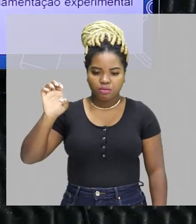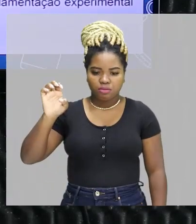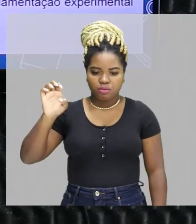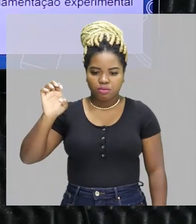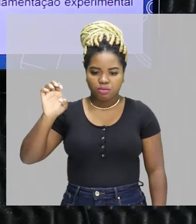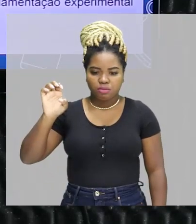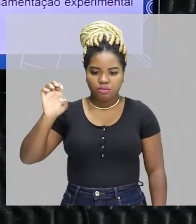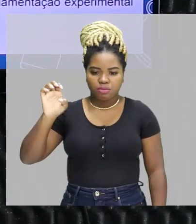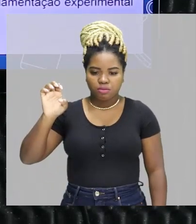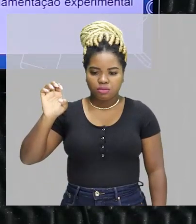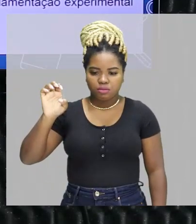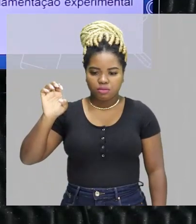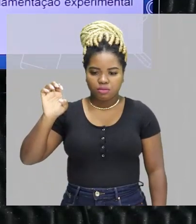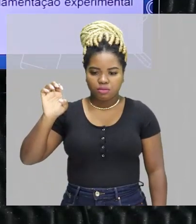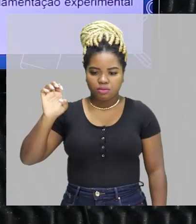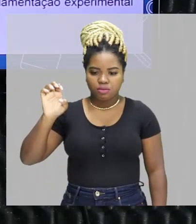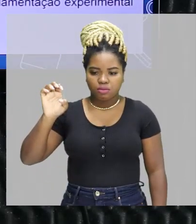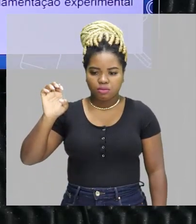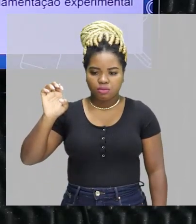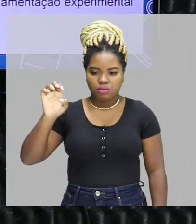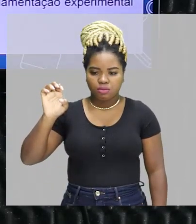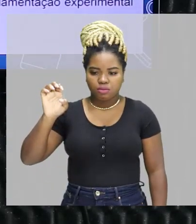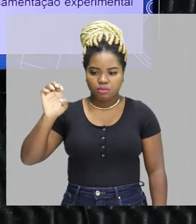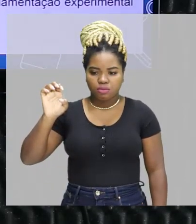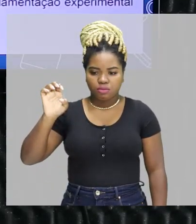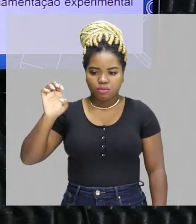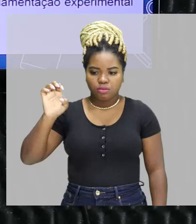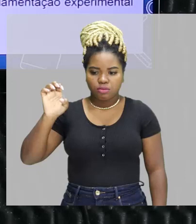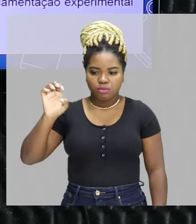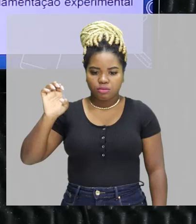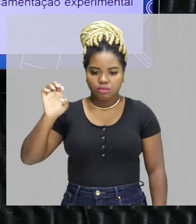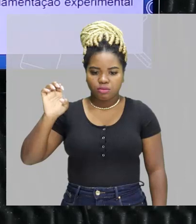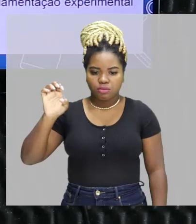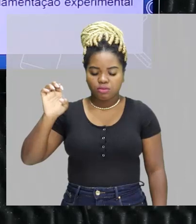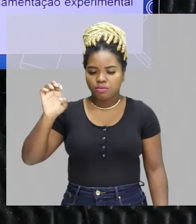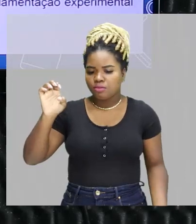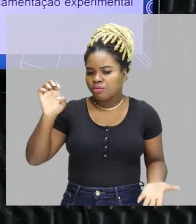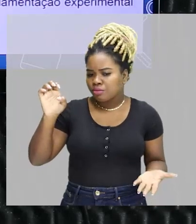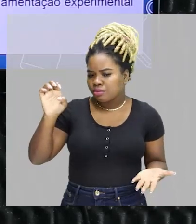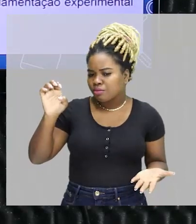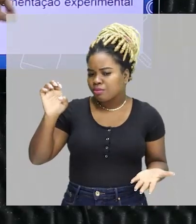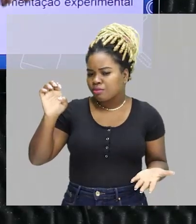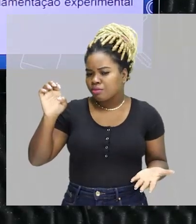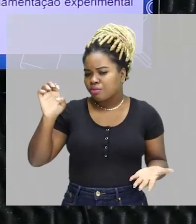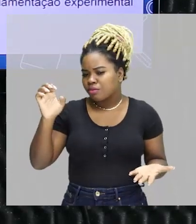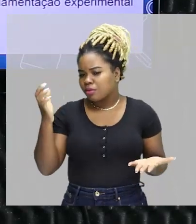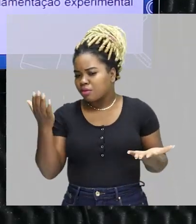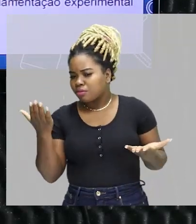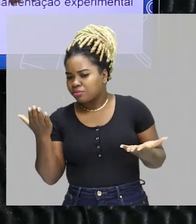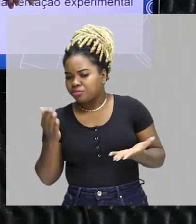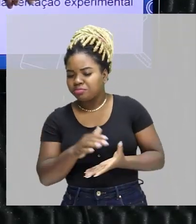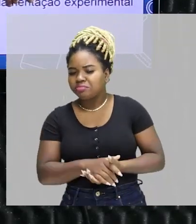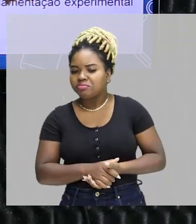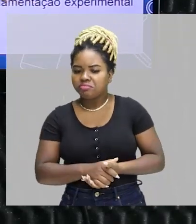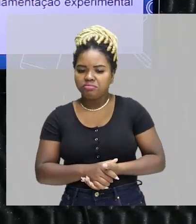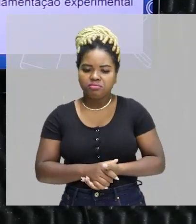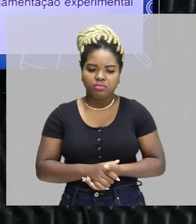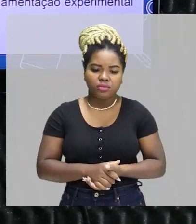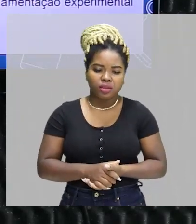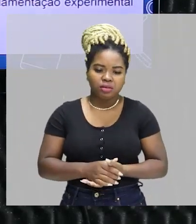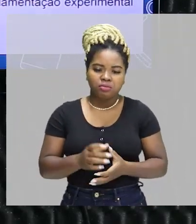sabedoria, sabedoria de vida, fundamentação experimental do conhecimento. Aí reduz muito como faz a dedução, o